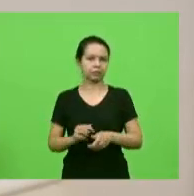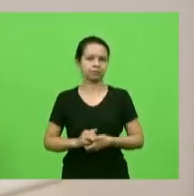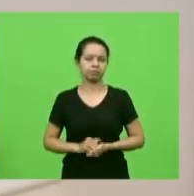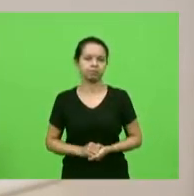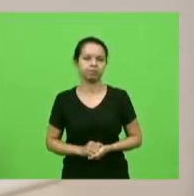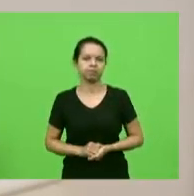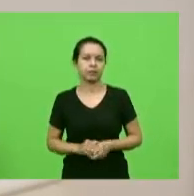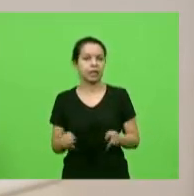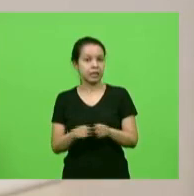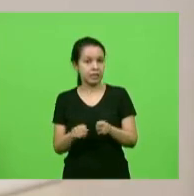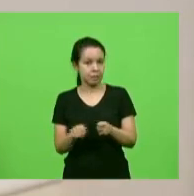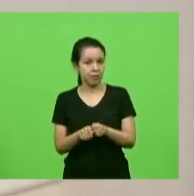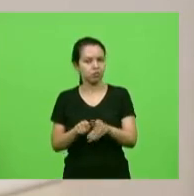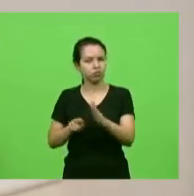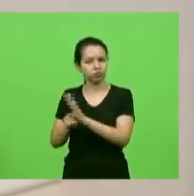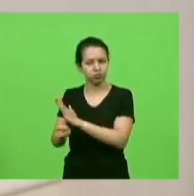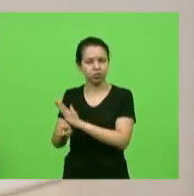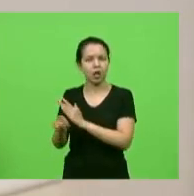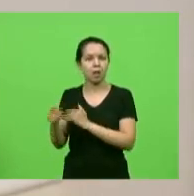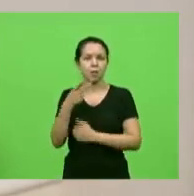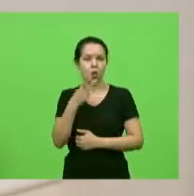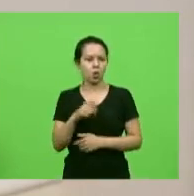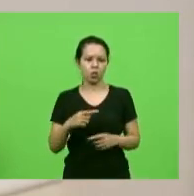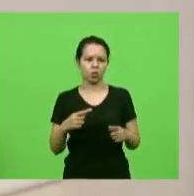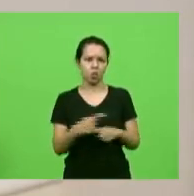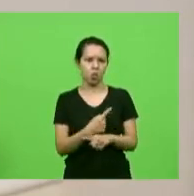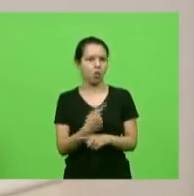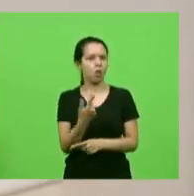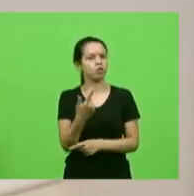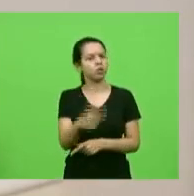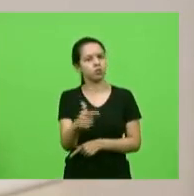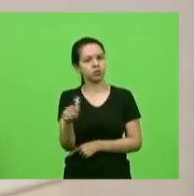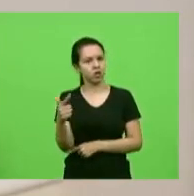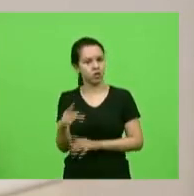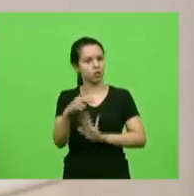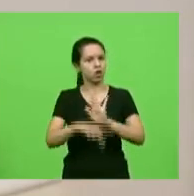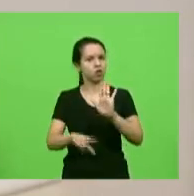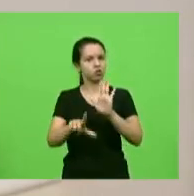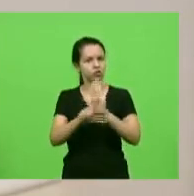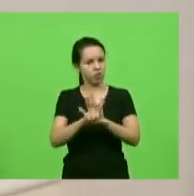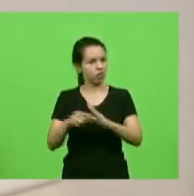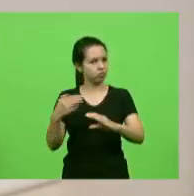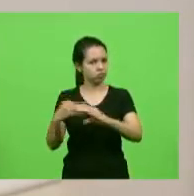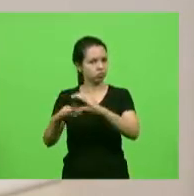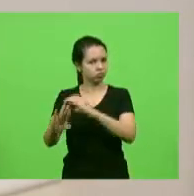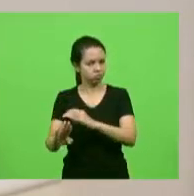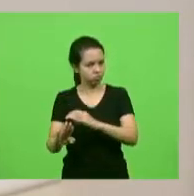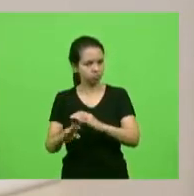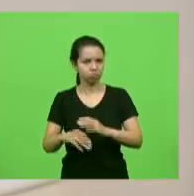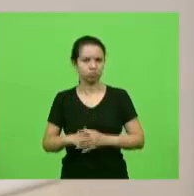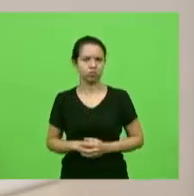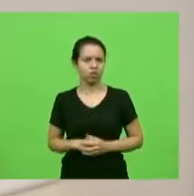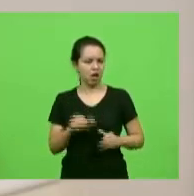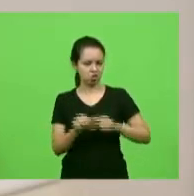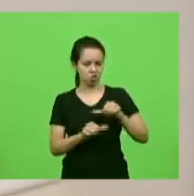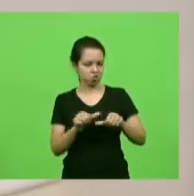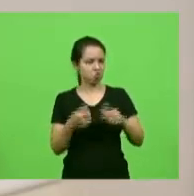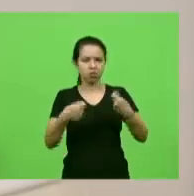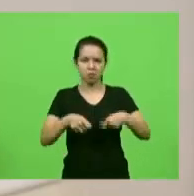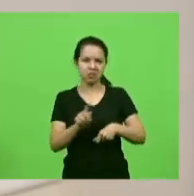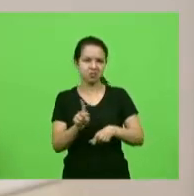não existir nenhum equívoco no projeto de lei encaminhado, bem como que, de sua parte, não haveria nenhum ajuste a ser feito no